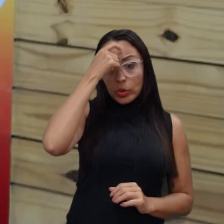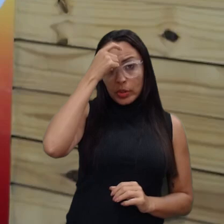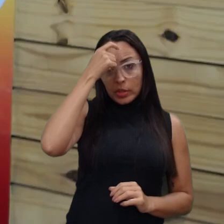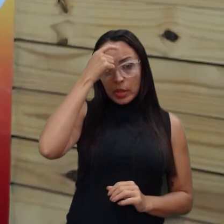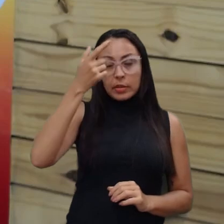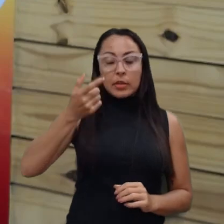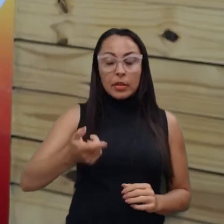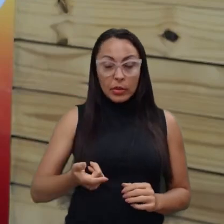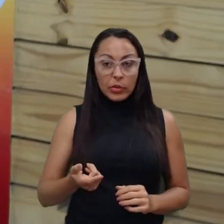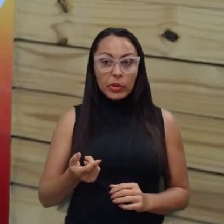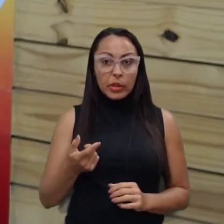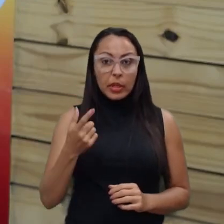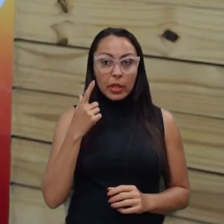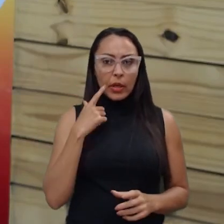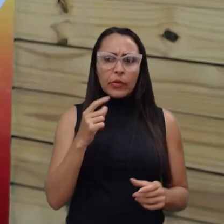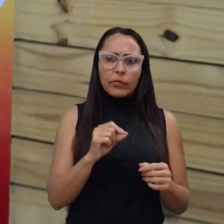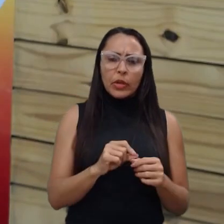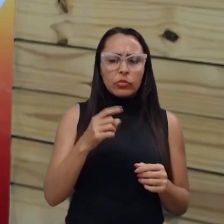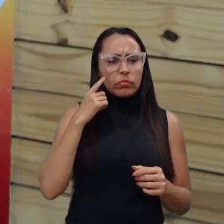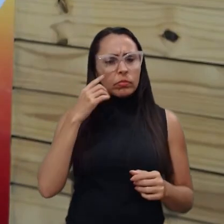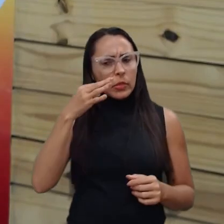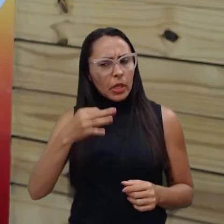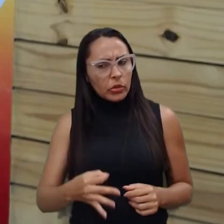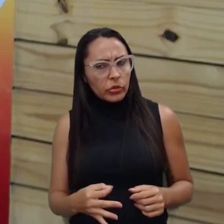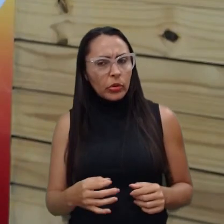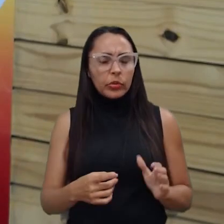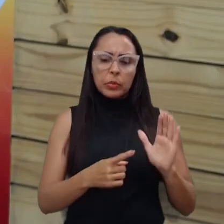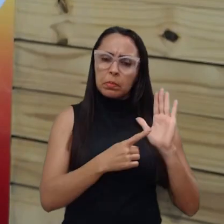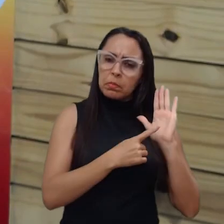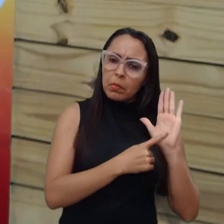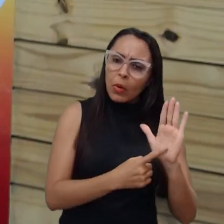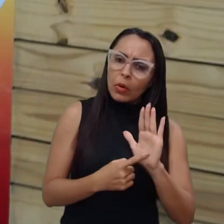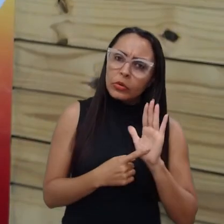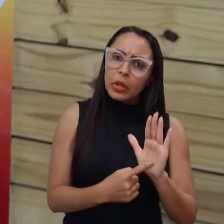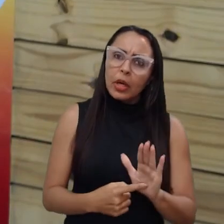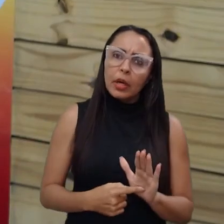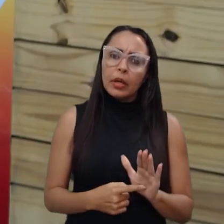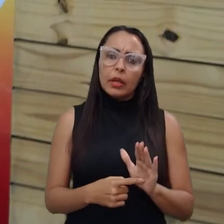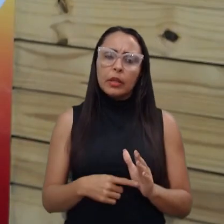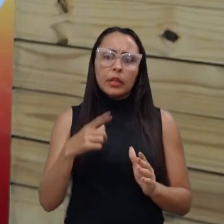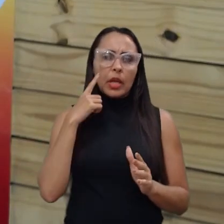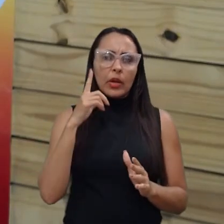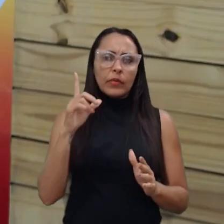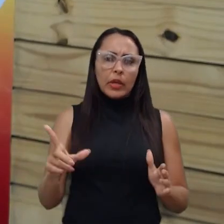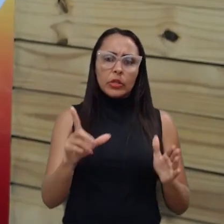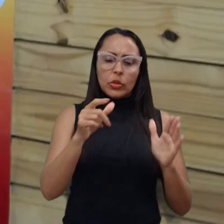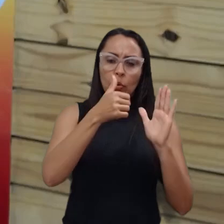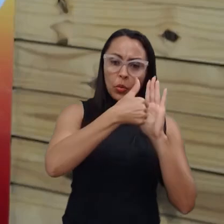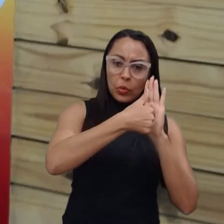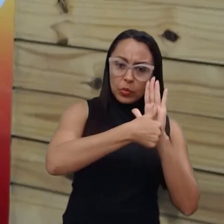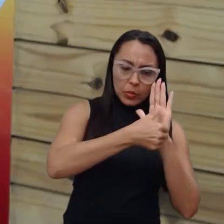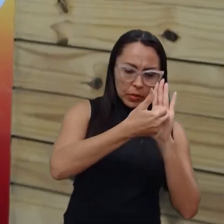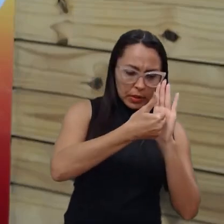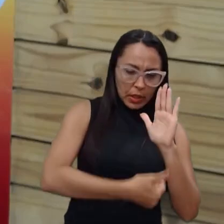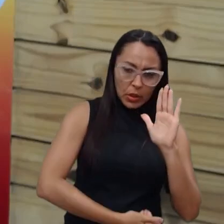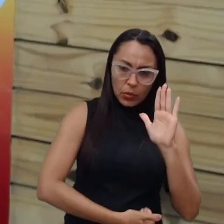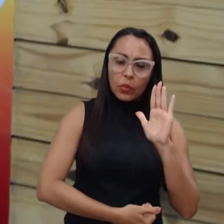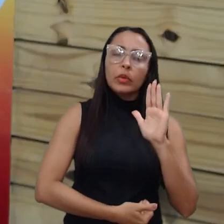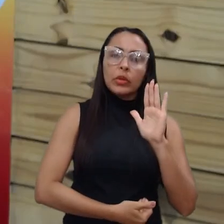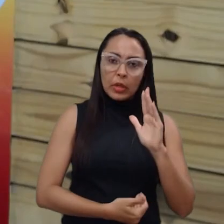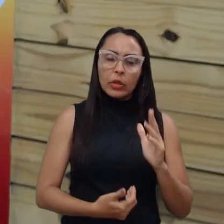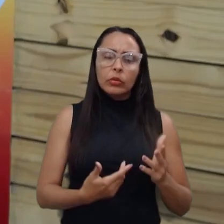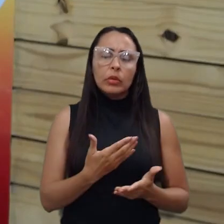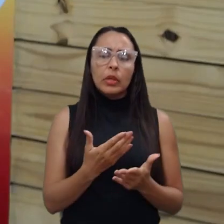ela faz a questão de demonstrar através de um selo, de um atestado,